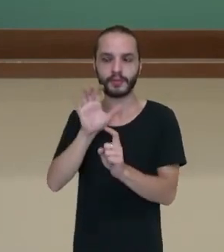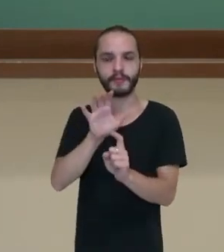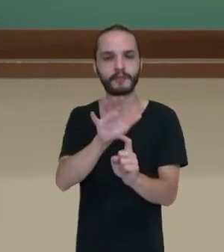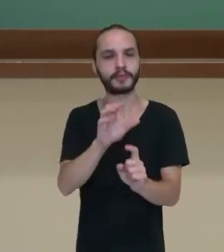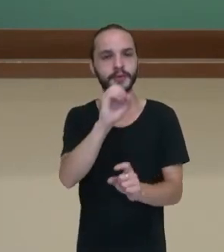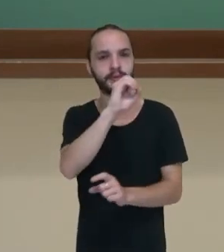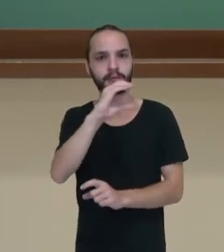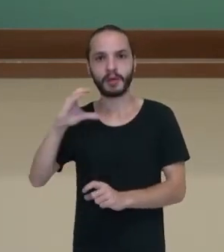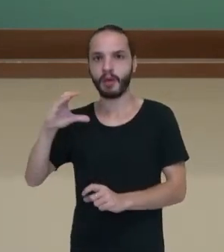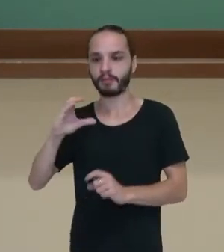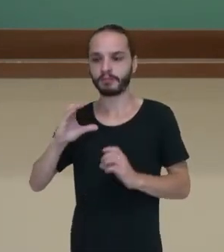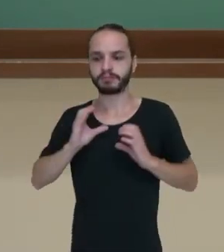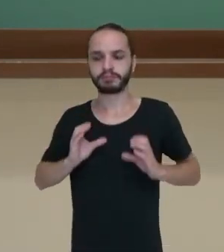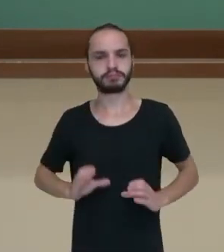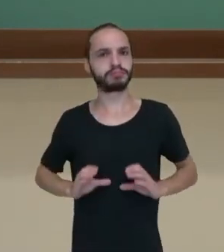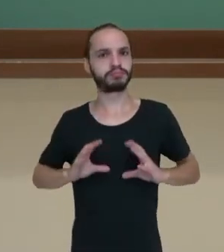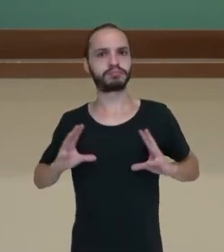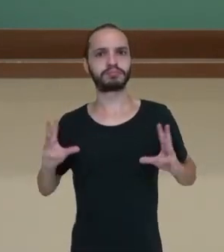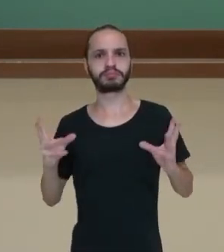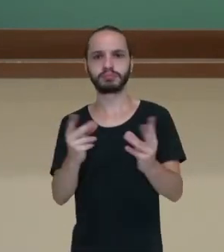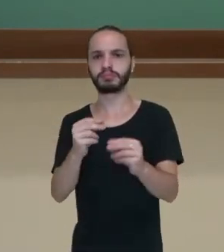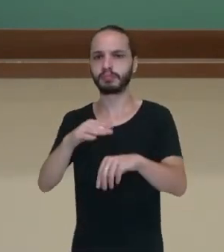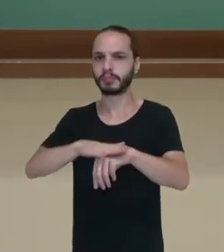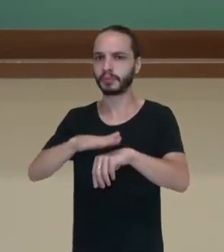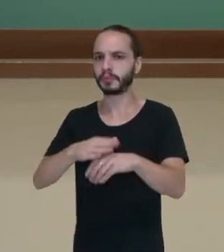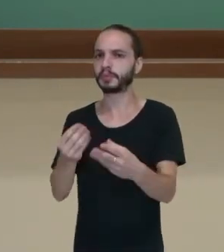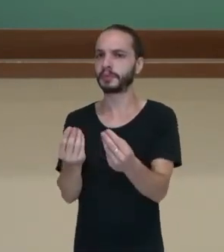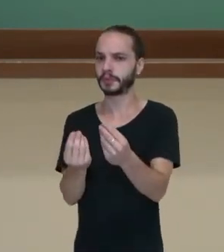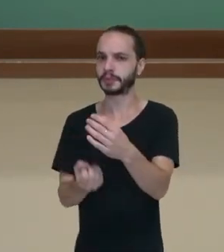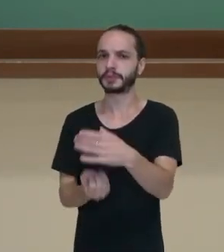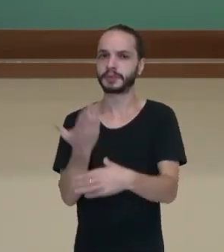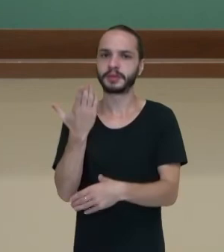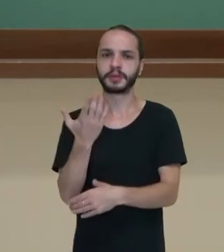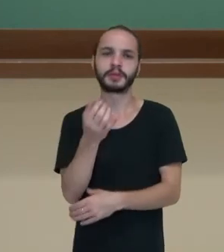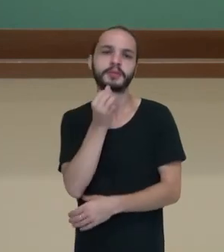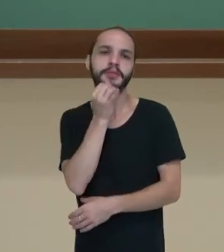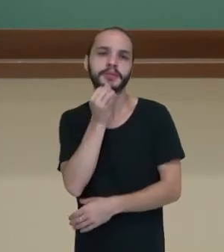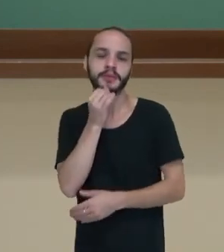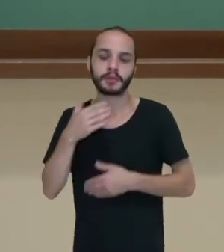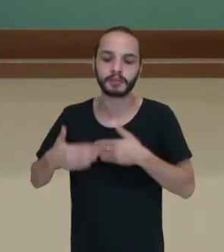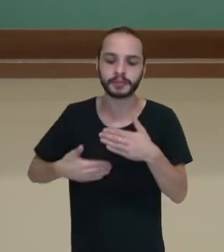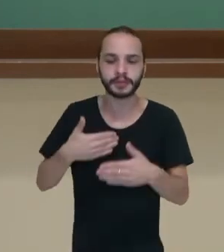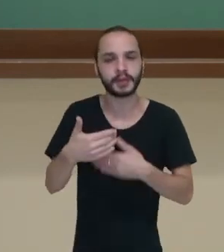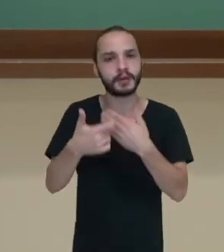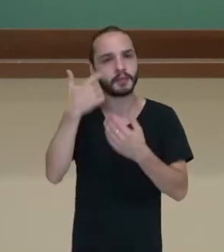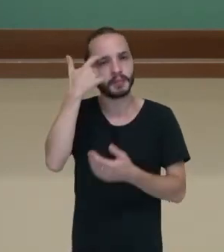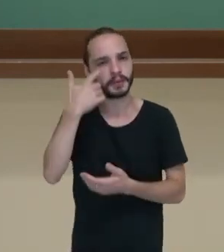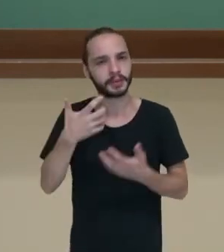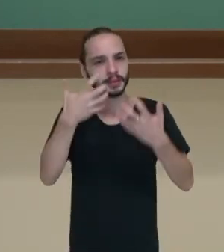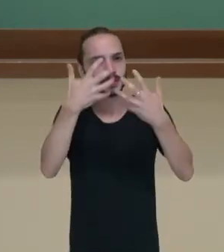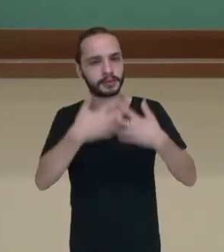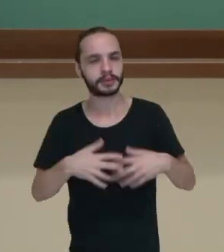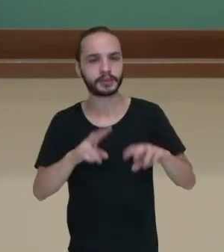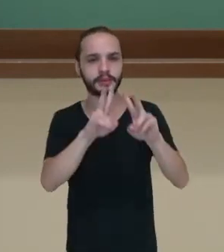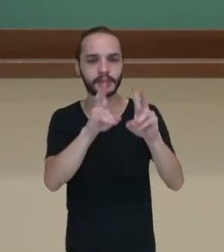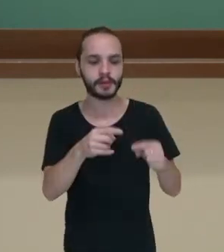né? Muitas coisas eles criaram e nesse processo de como, por exemplo, pensar uma nova política,